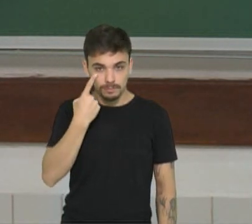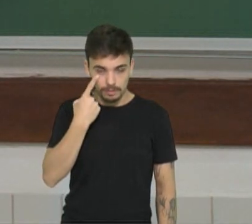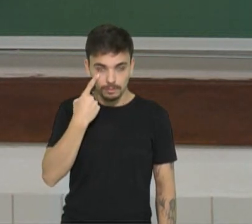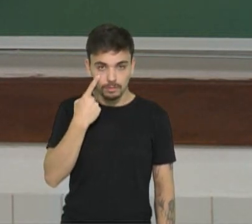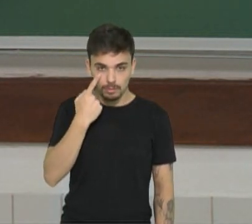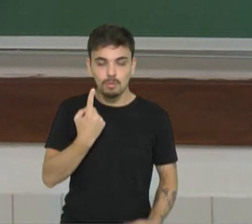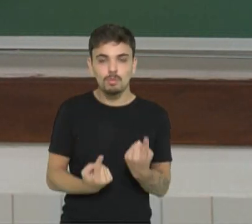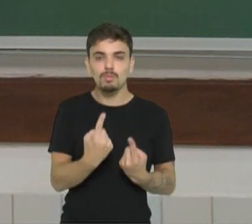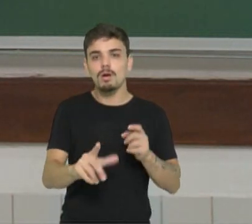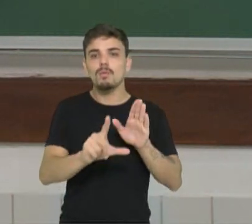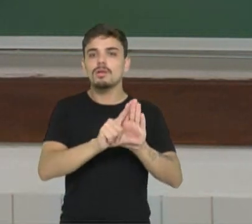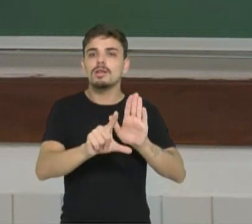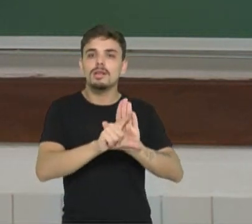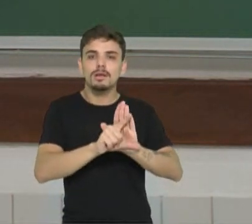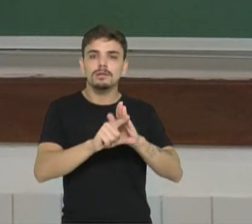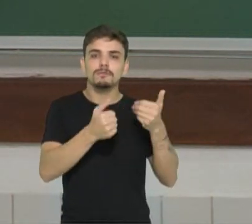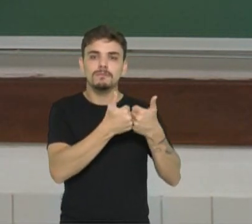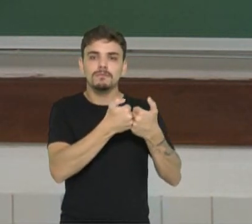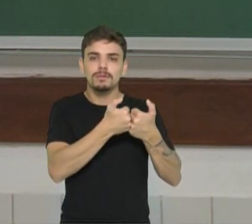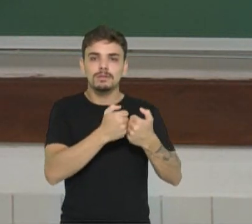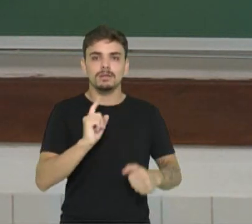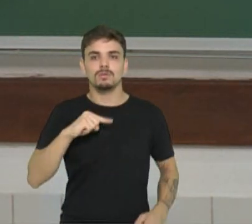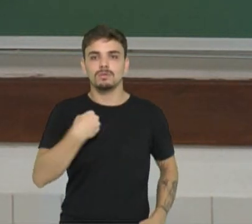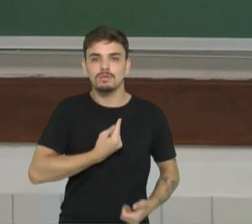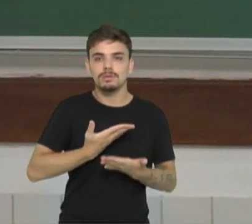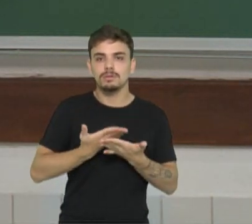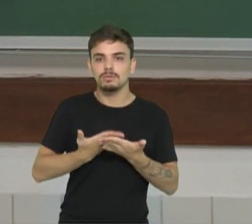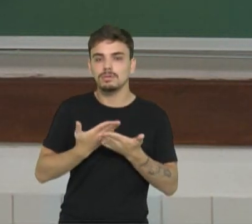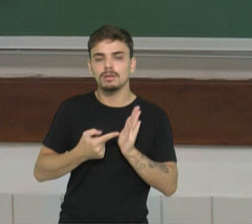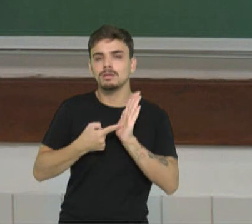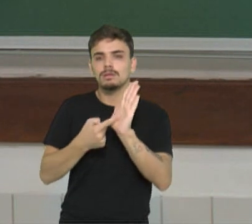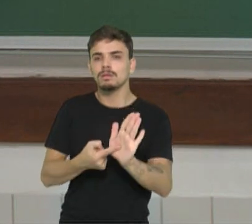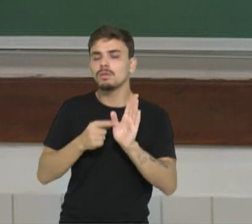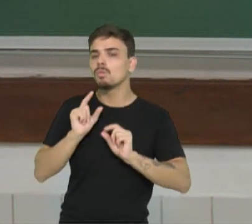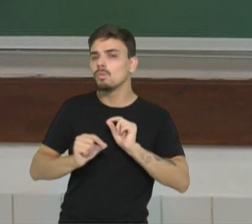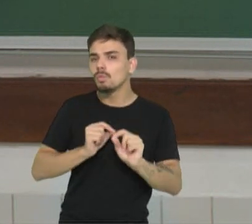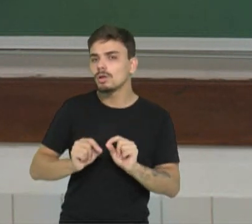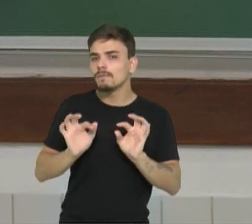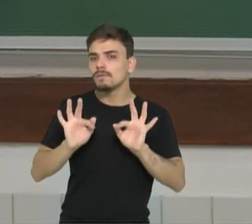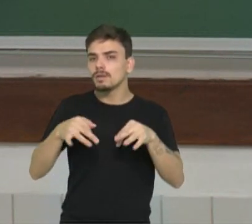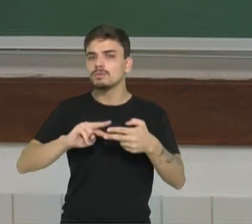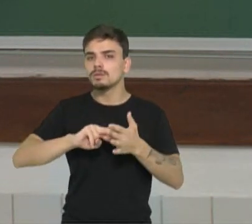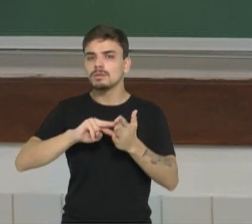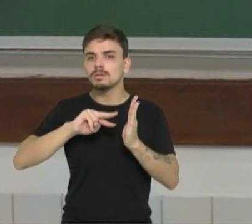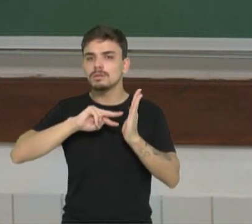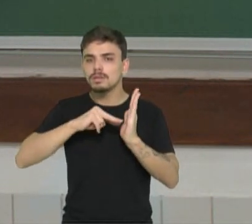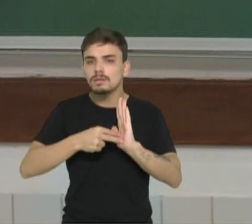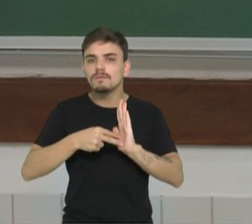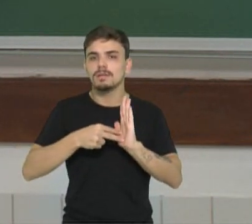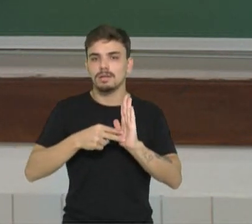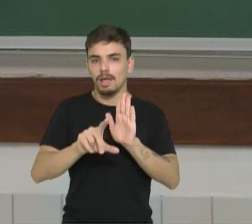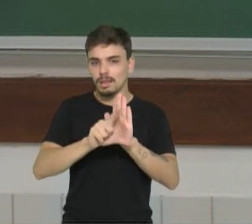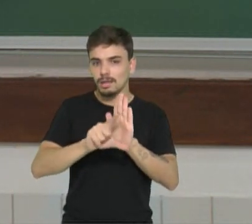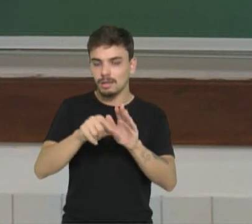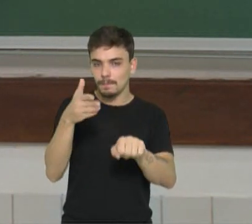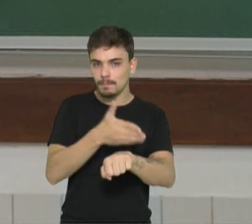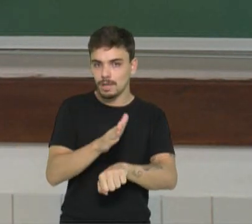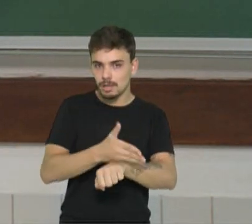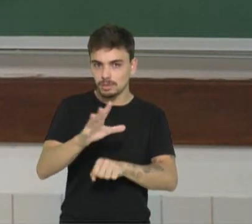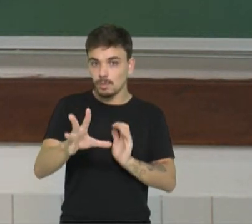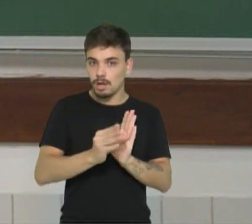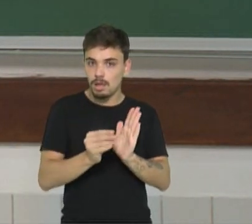de física, né, das leis que a gente estudou, que ele está se referindo? O que afinal diz essa lei, né, na prática? Então,